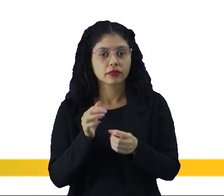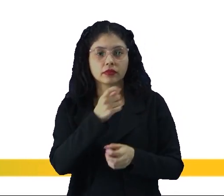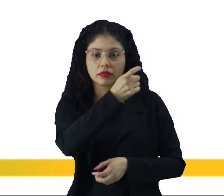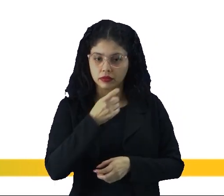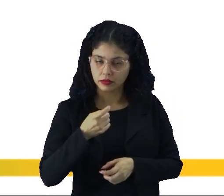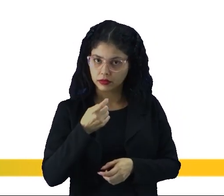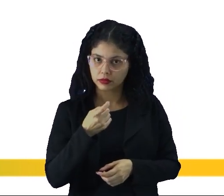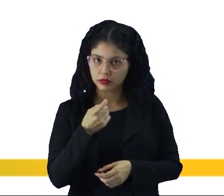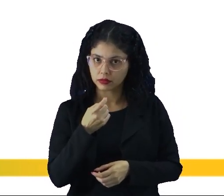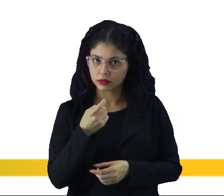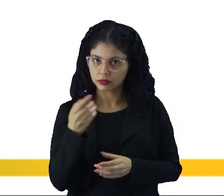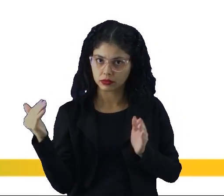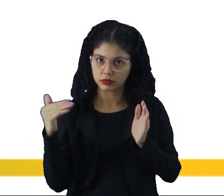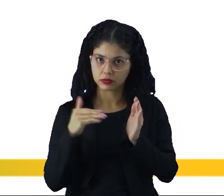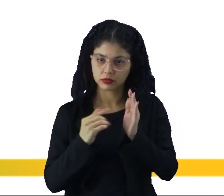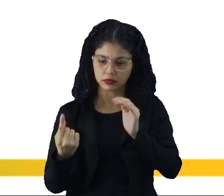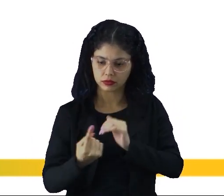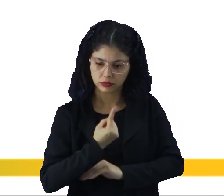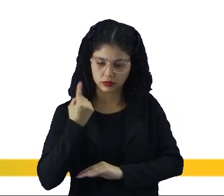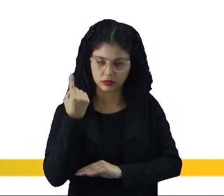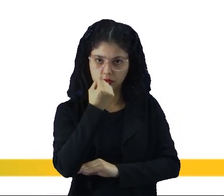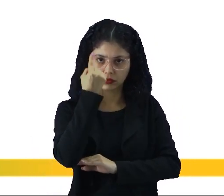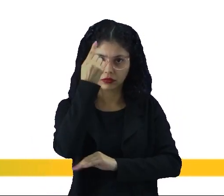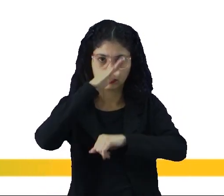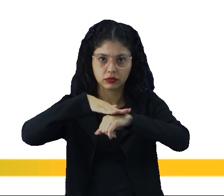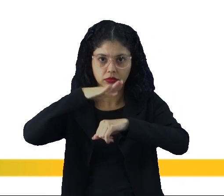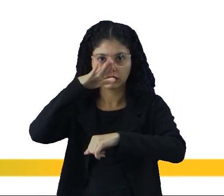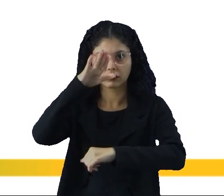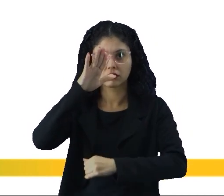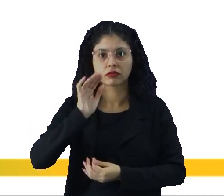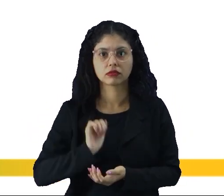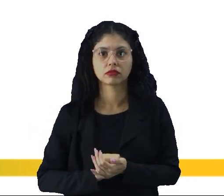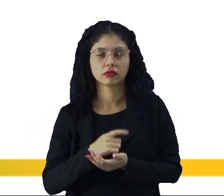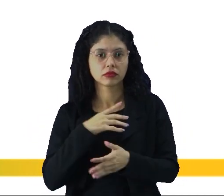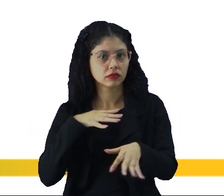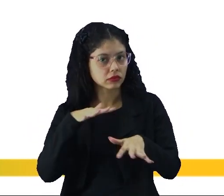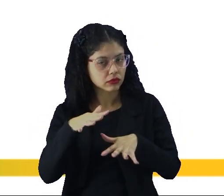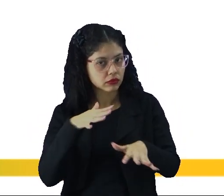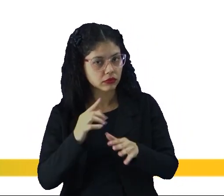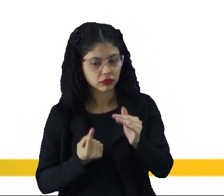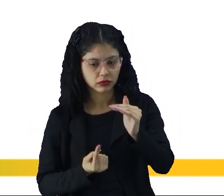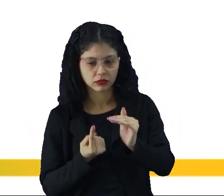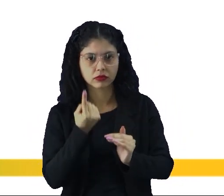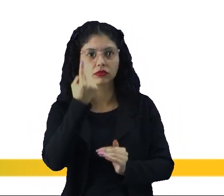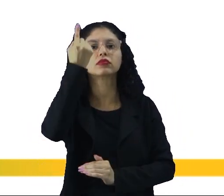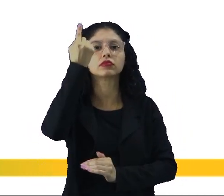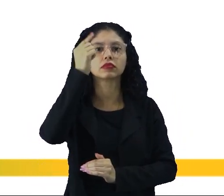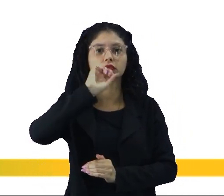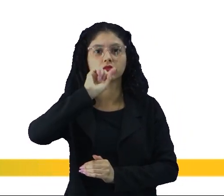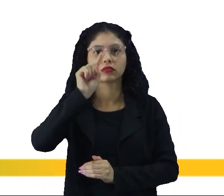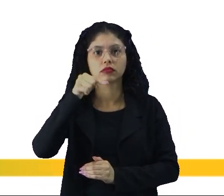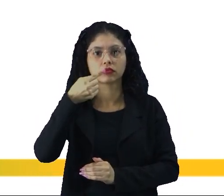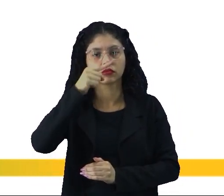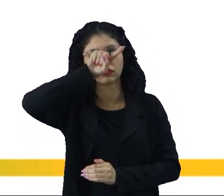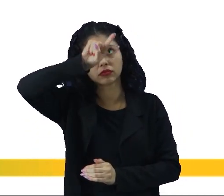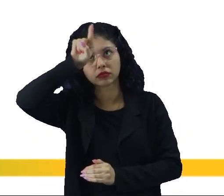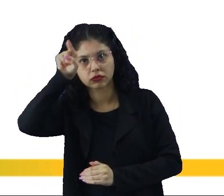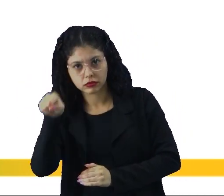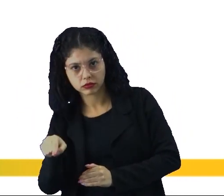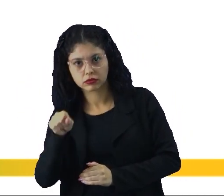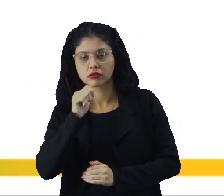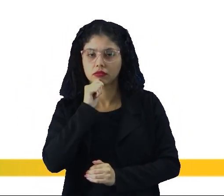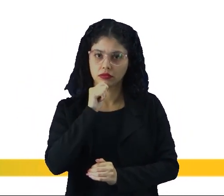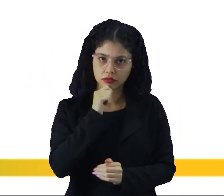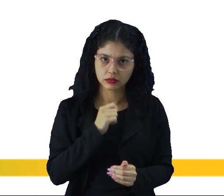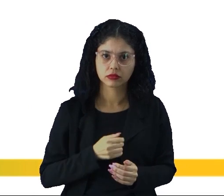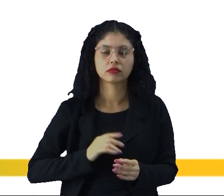eixo X ele vai chegar numa altura máxima, né, vai ter um movimento de subida e depois um movimento de descida. Mas